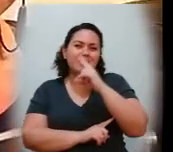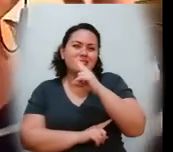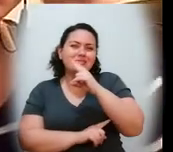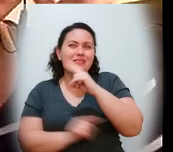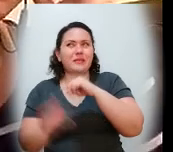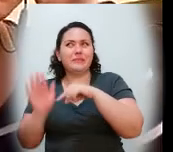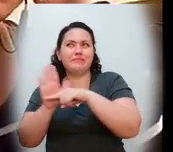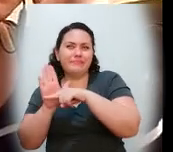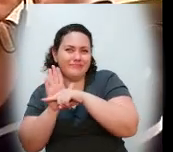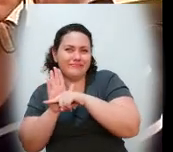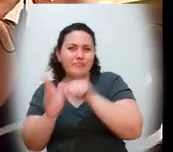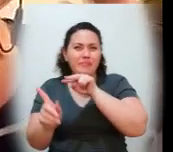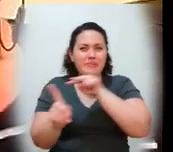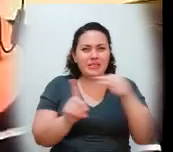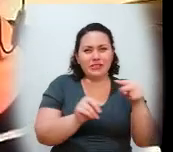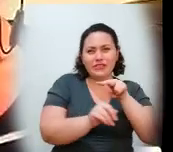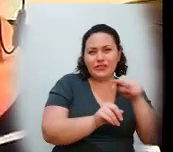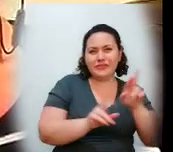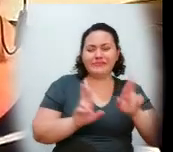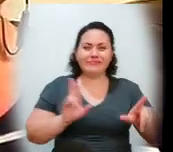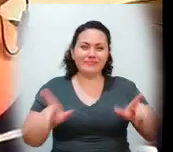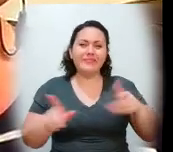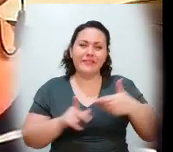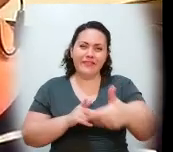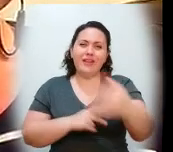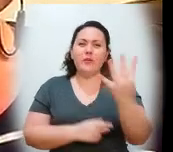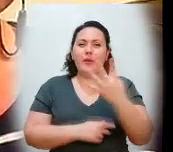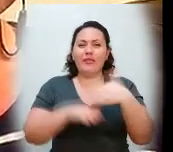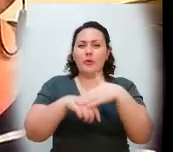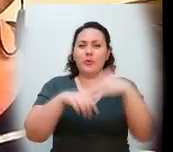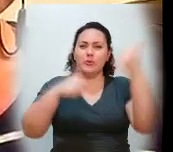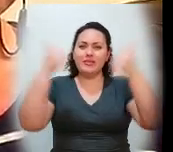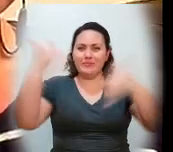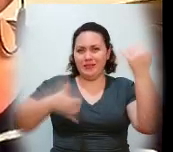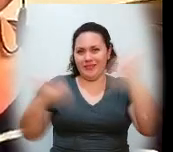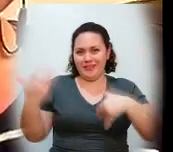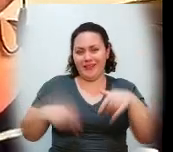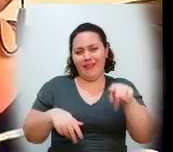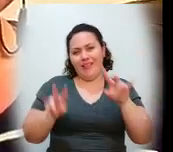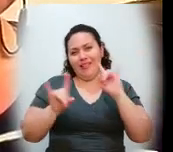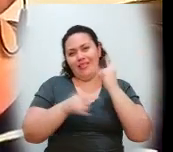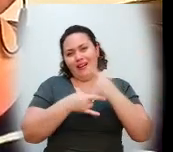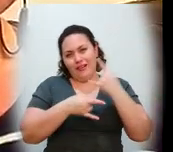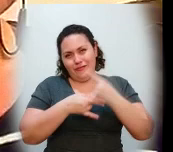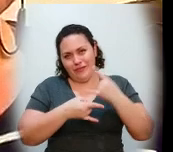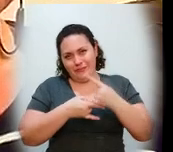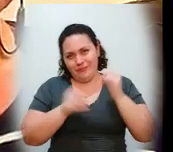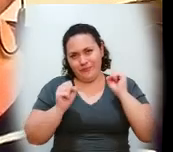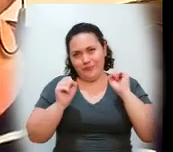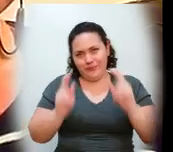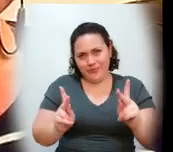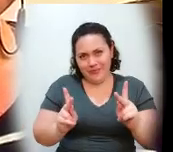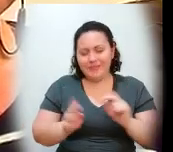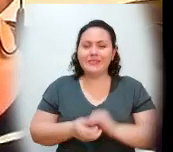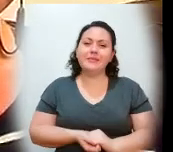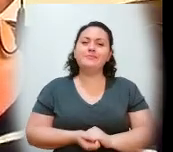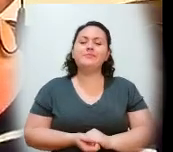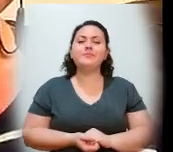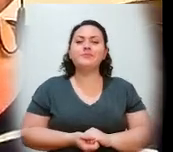mais pessimista, né? Então a gente vai ser sobre isso a nossa live de